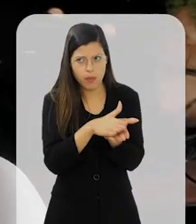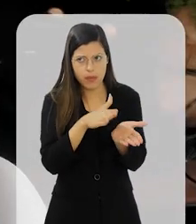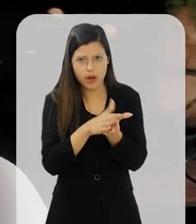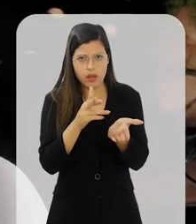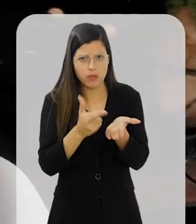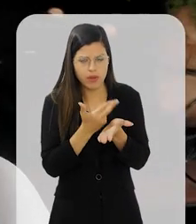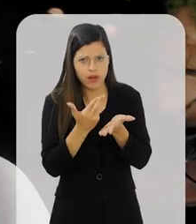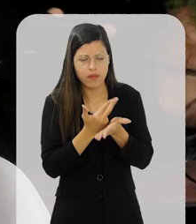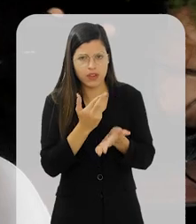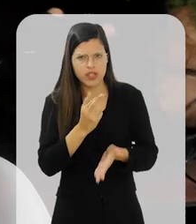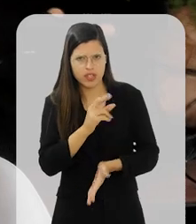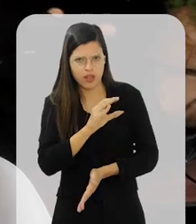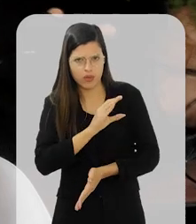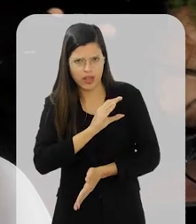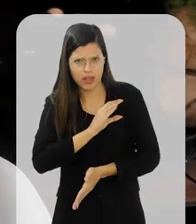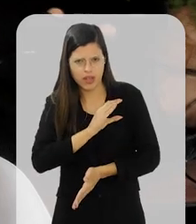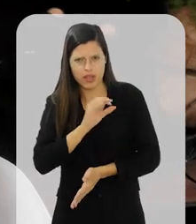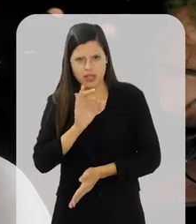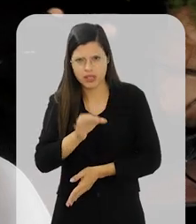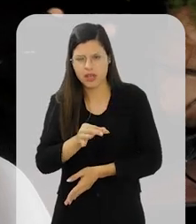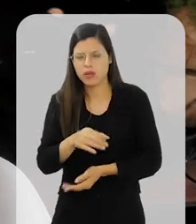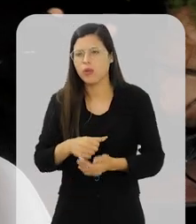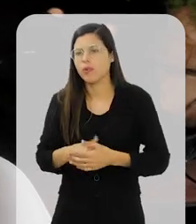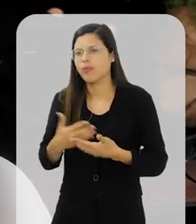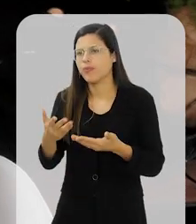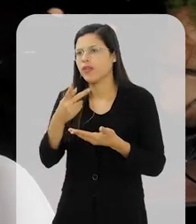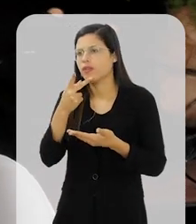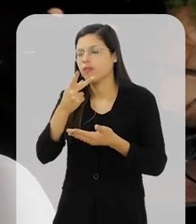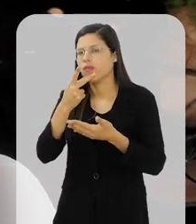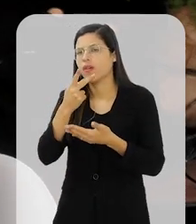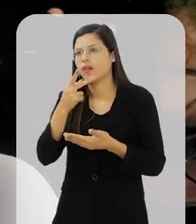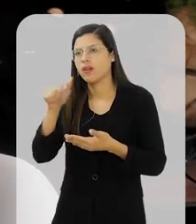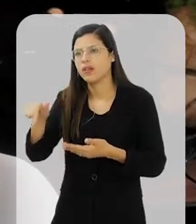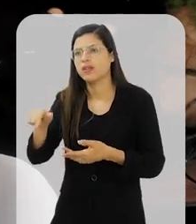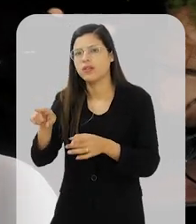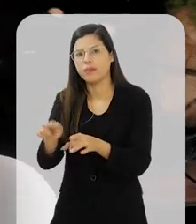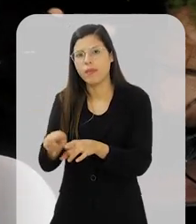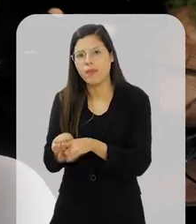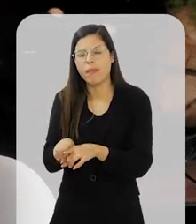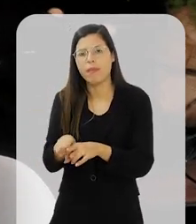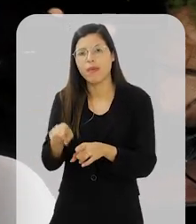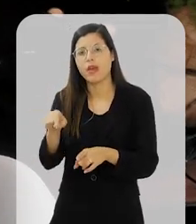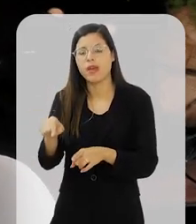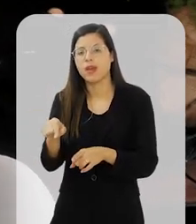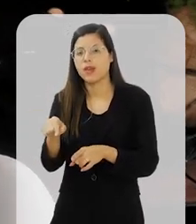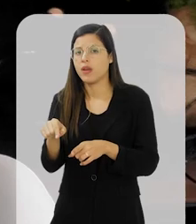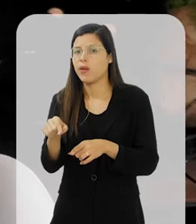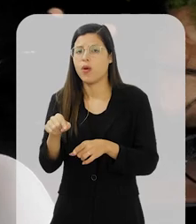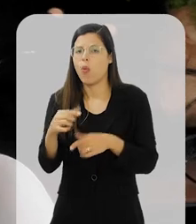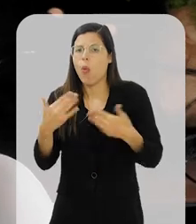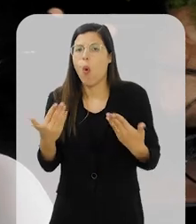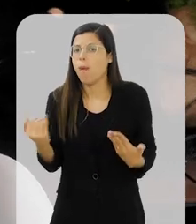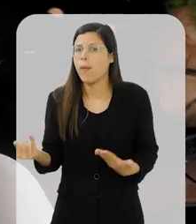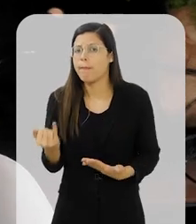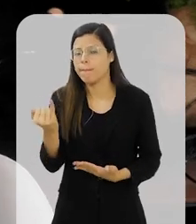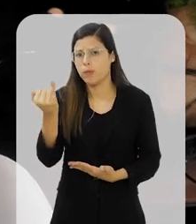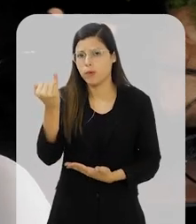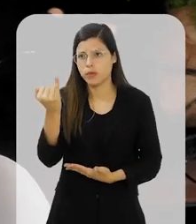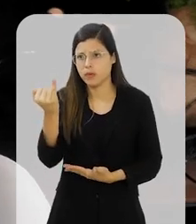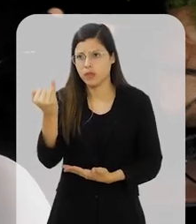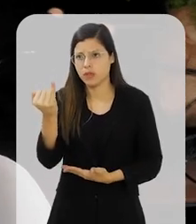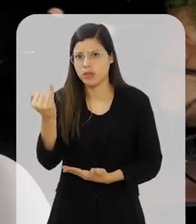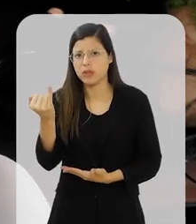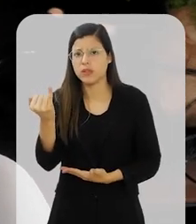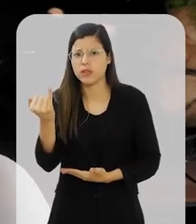revista canadense. Eu queria que vocês falarem um pouco, deixar a Cristiane falar um pouco também. Qual é a importância, né?